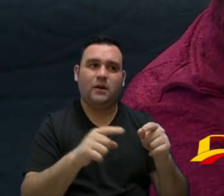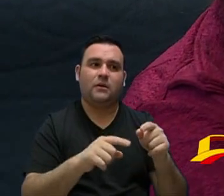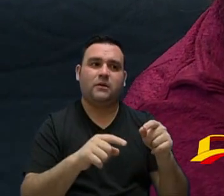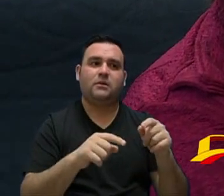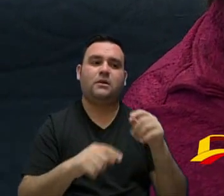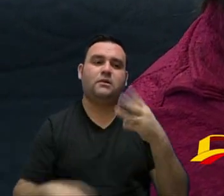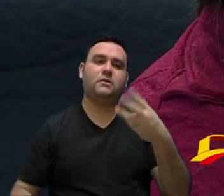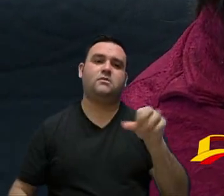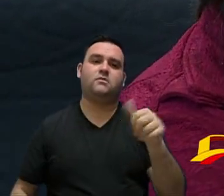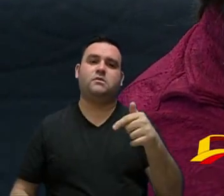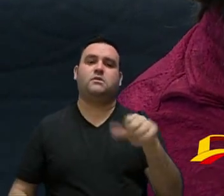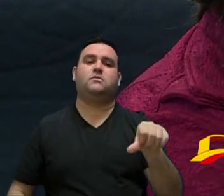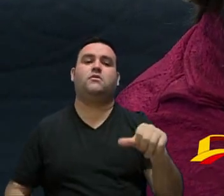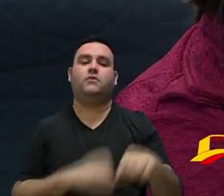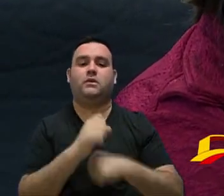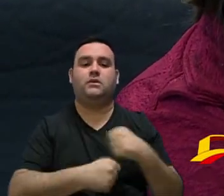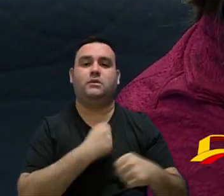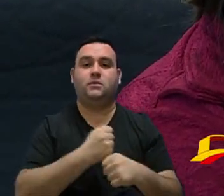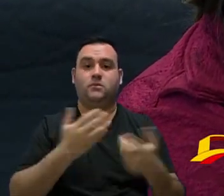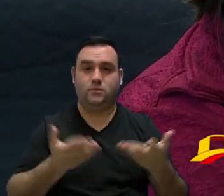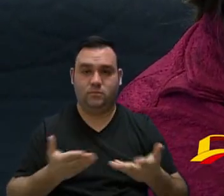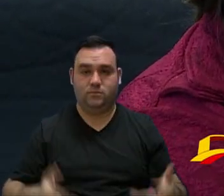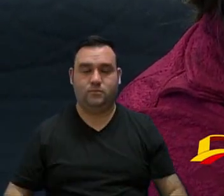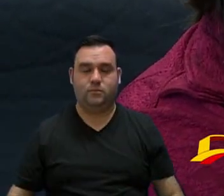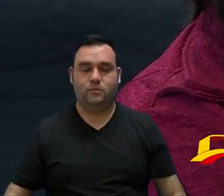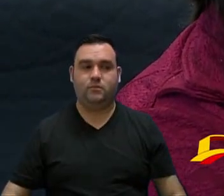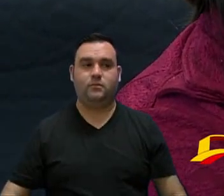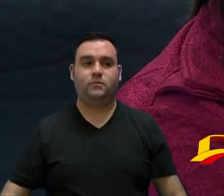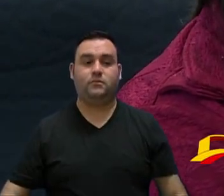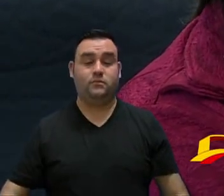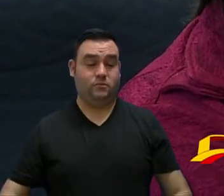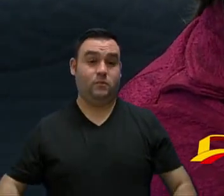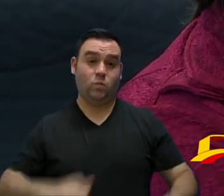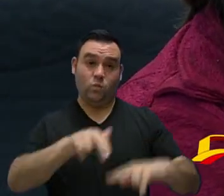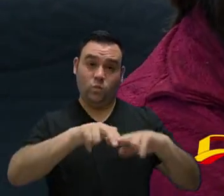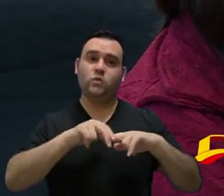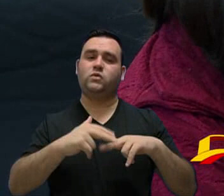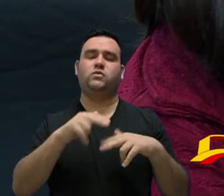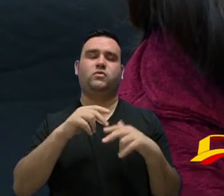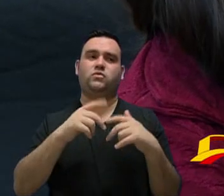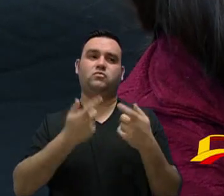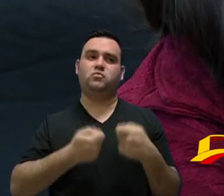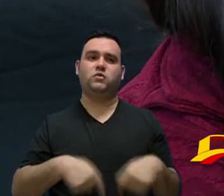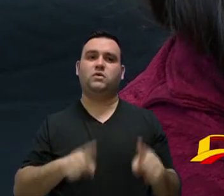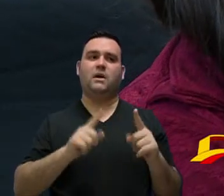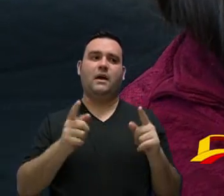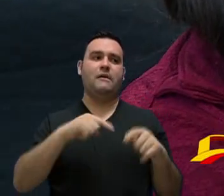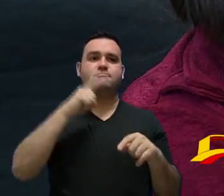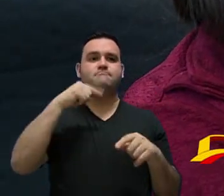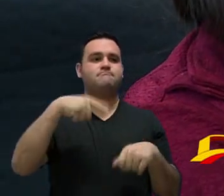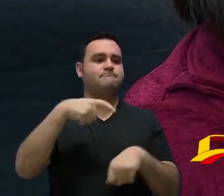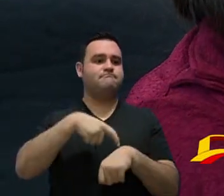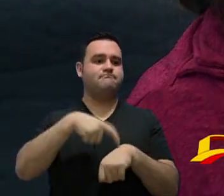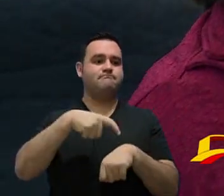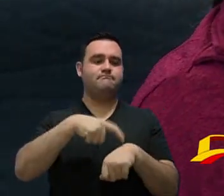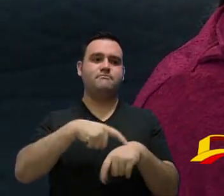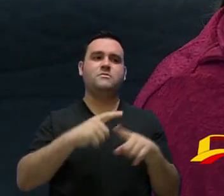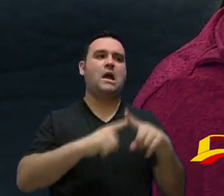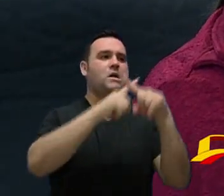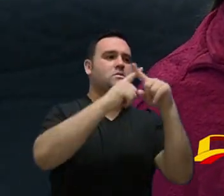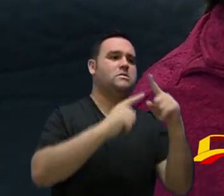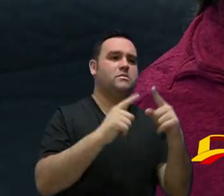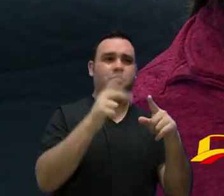dela pela 13979 desse ano por isso a dispensa né para não dar tempo de fazer uma